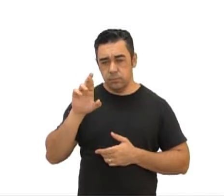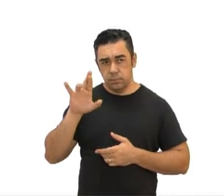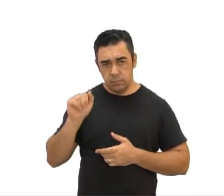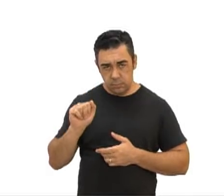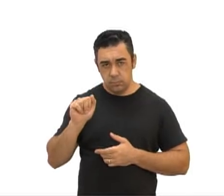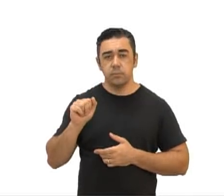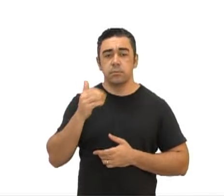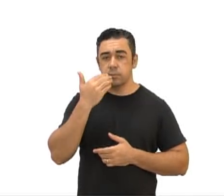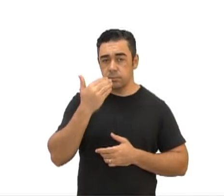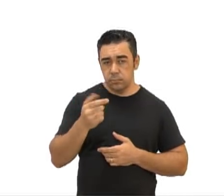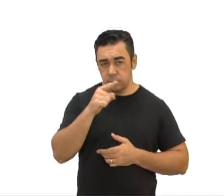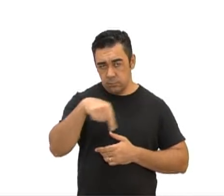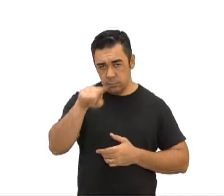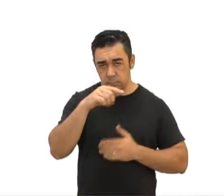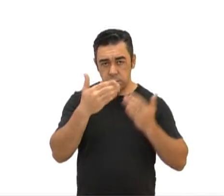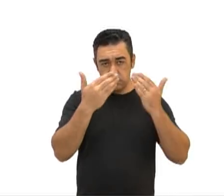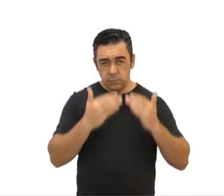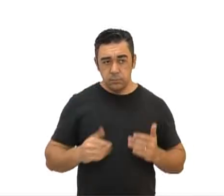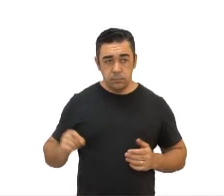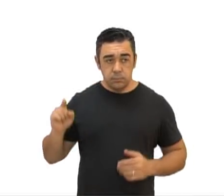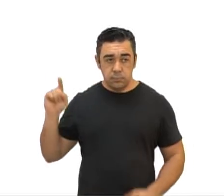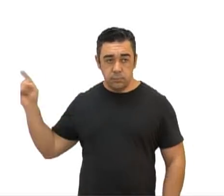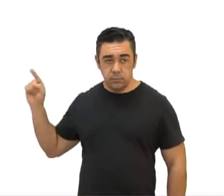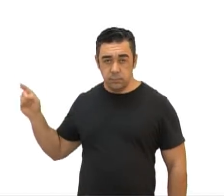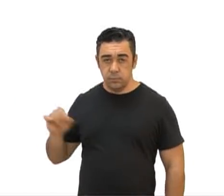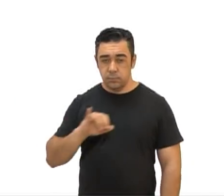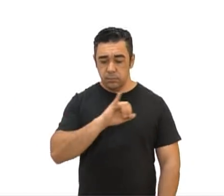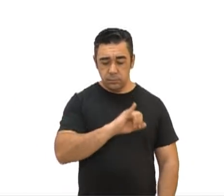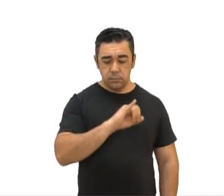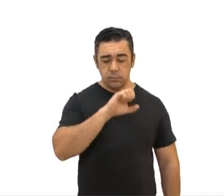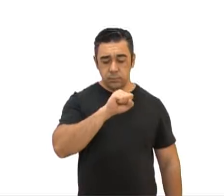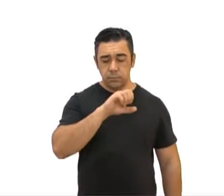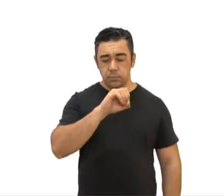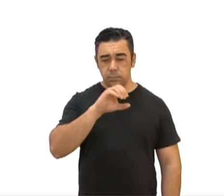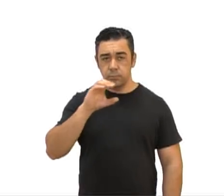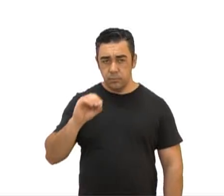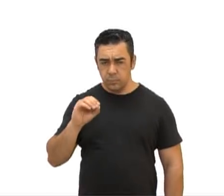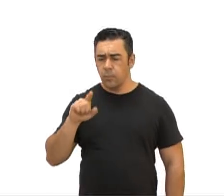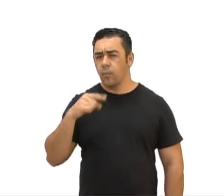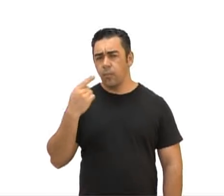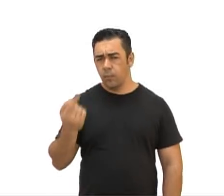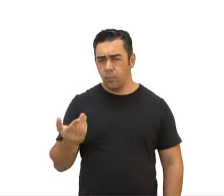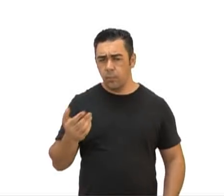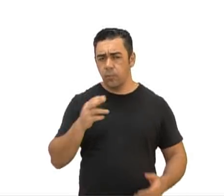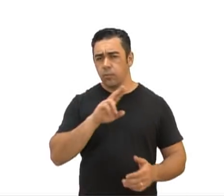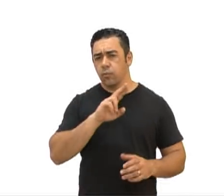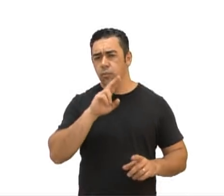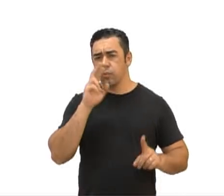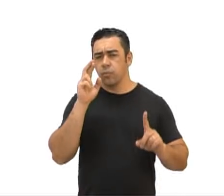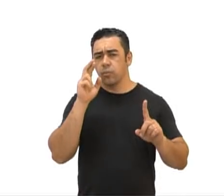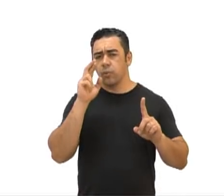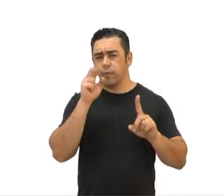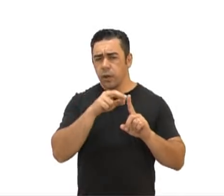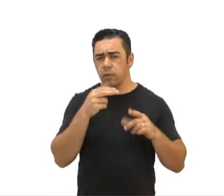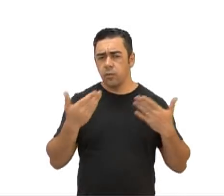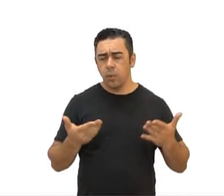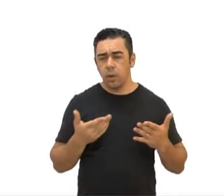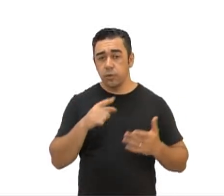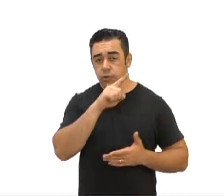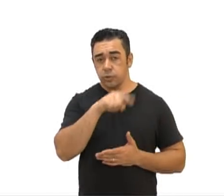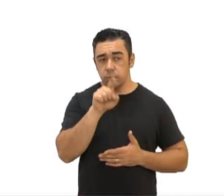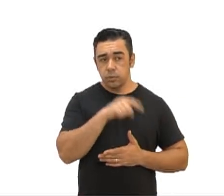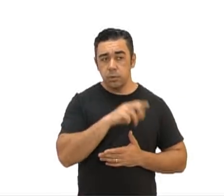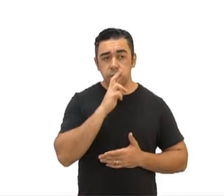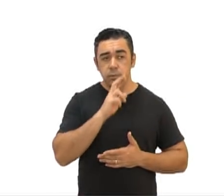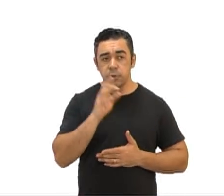pedir para vocês analisarem o pronome demonstrativo isso, e classificar o tipo de referência que ele faz, marcando com um